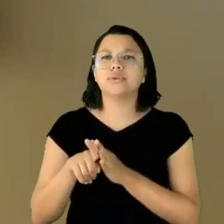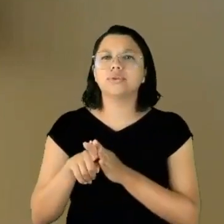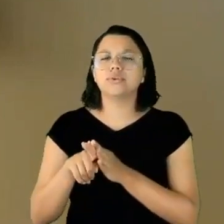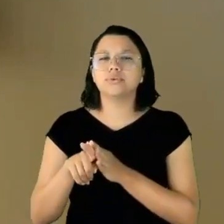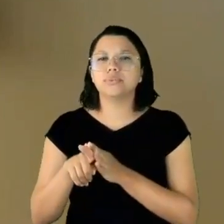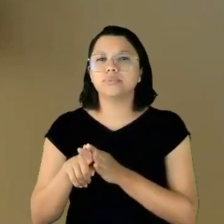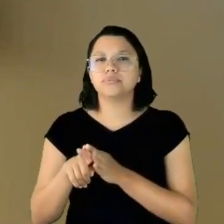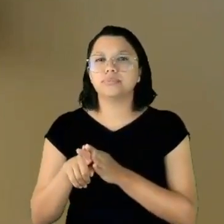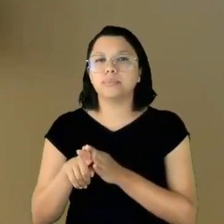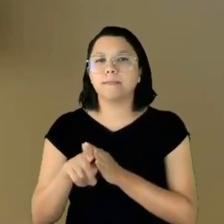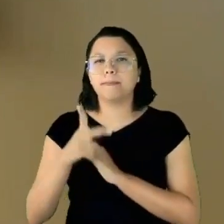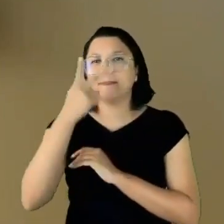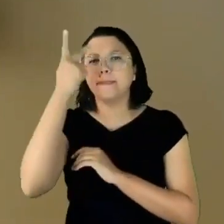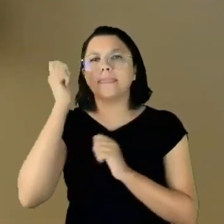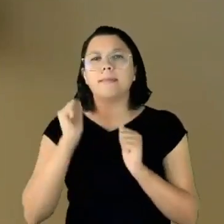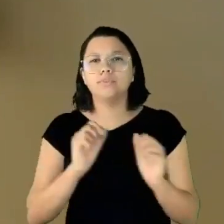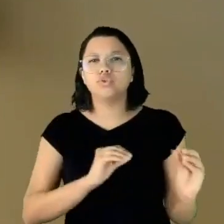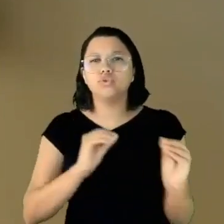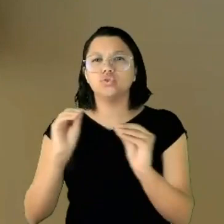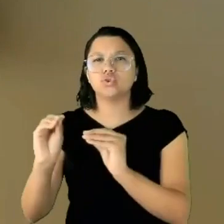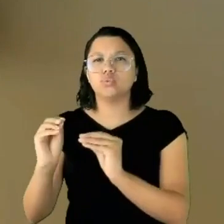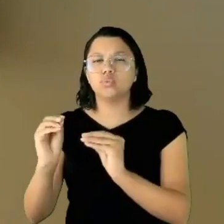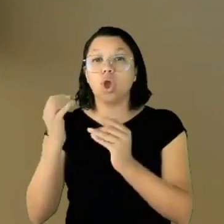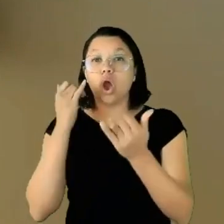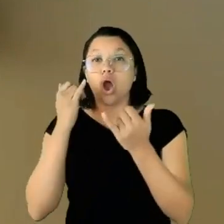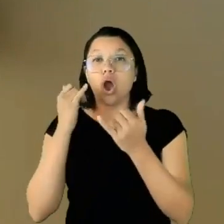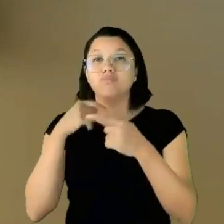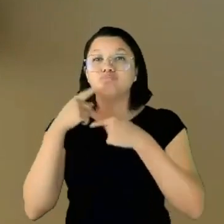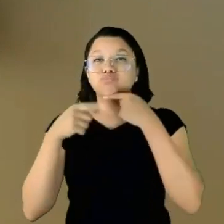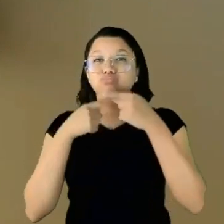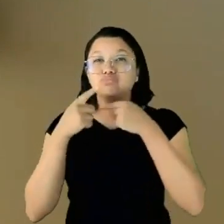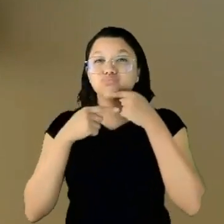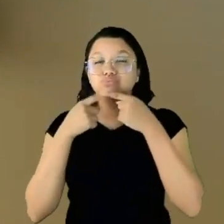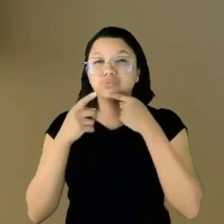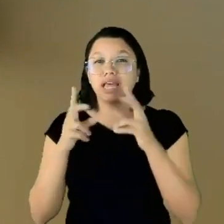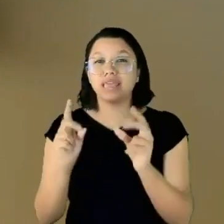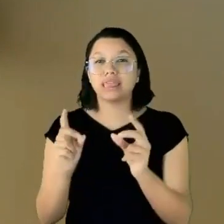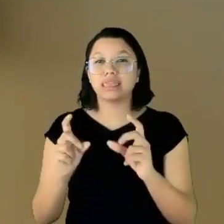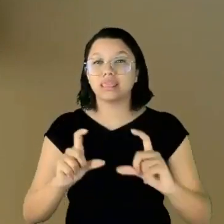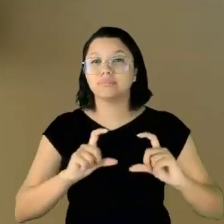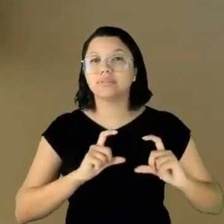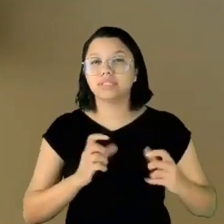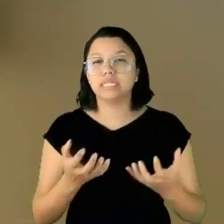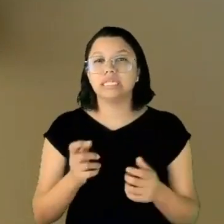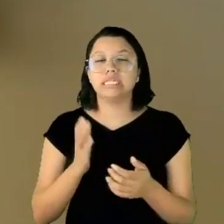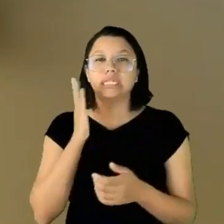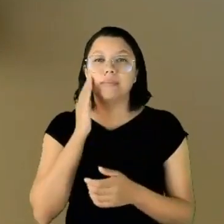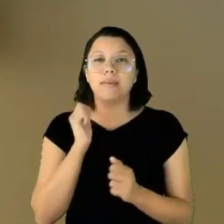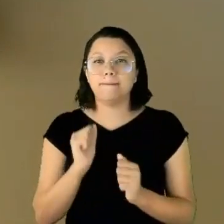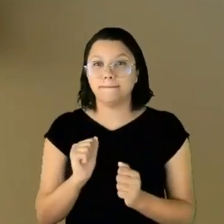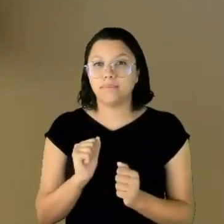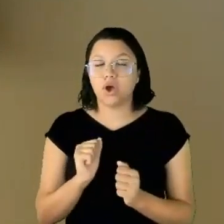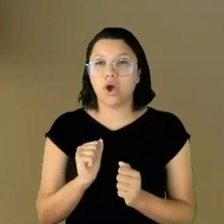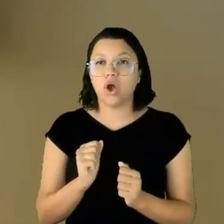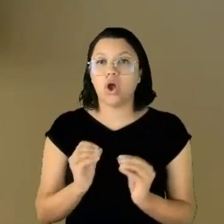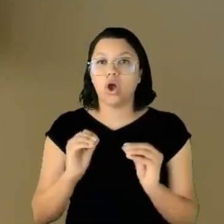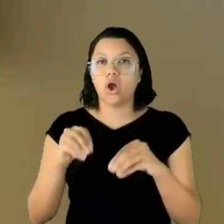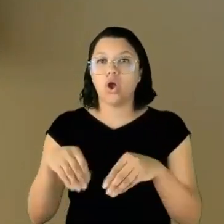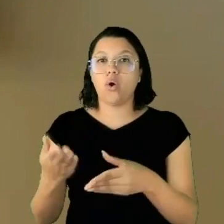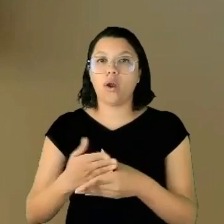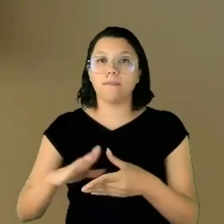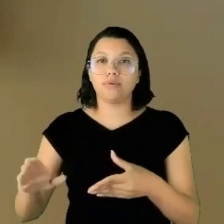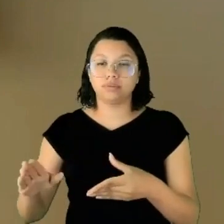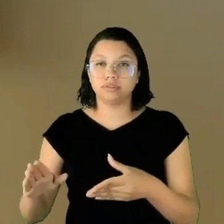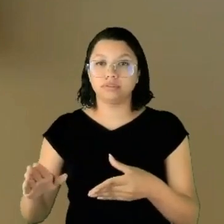perguntou a quem podemos encaminhar dúvidas sobre a automação de etiquetas gostaria de saber se é possível aplicar as etiquetas a processos iniciados em